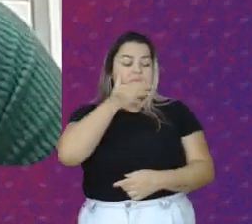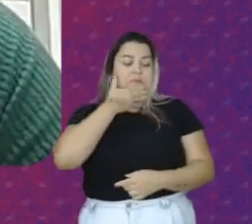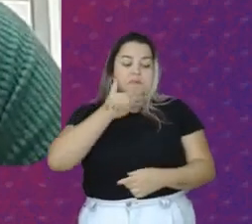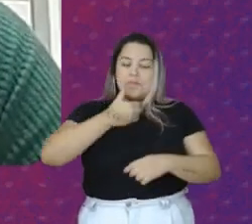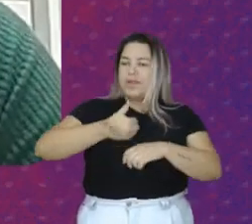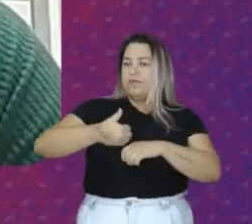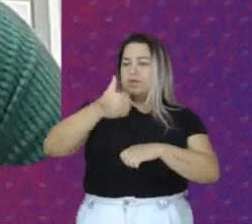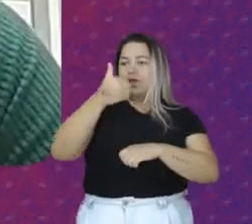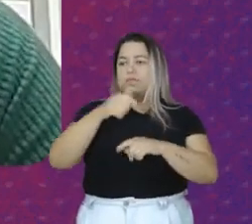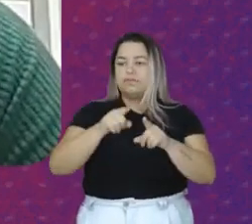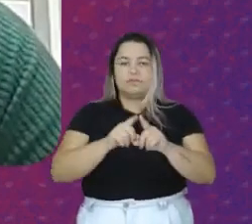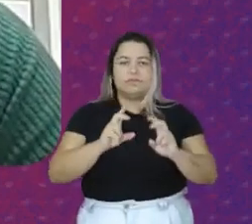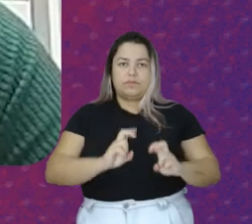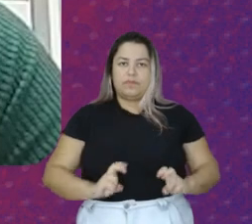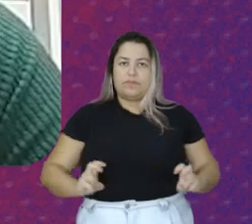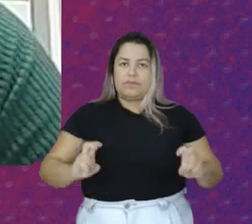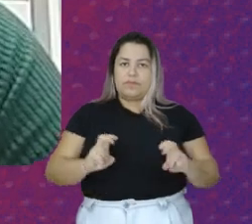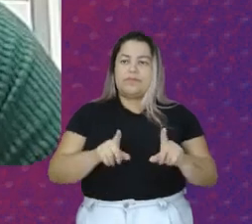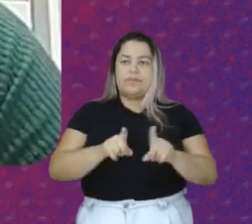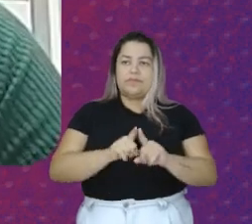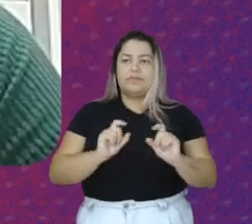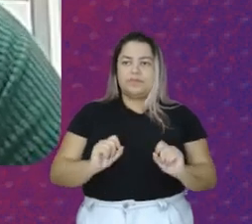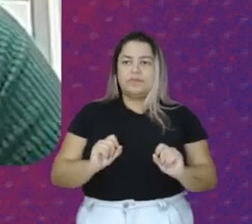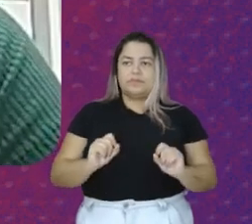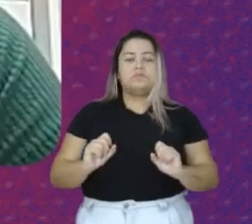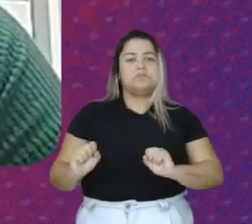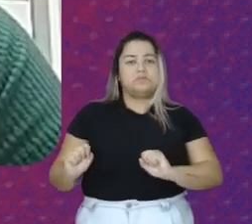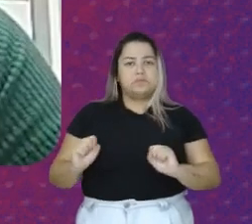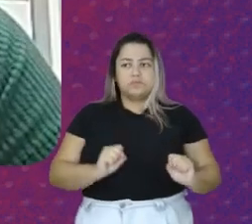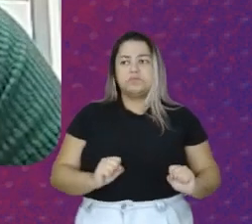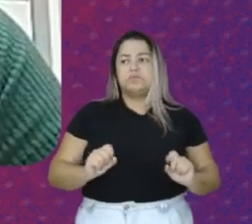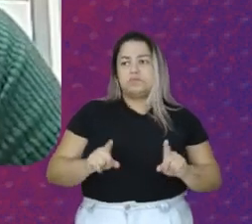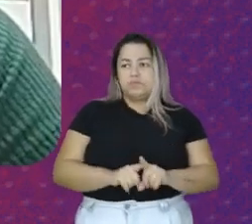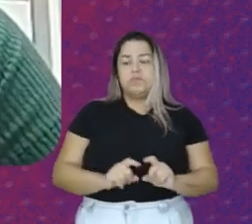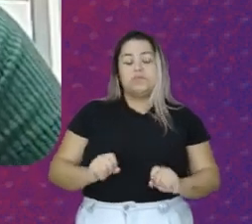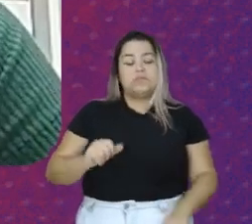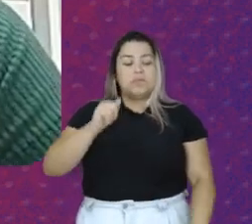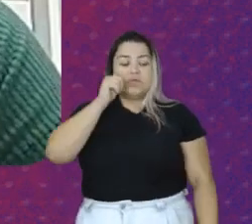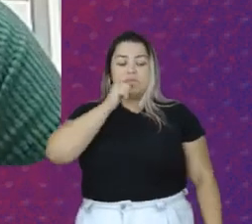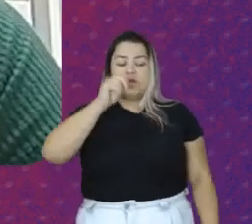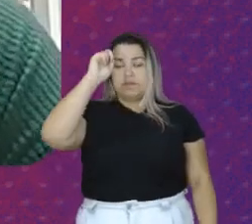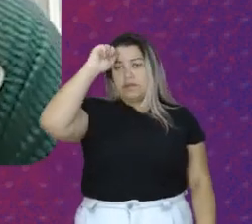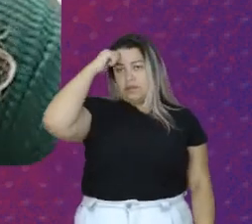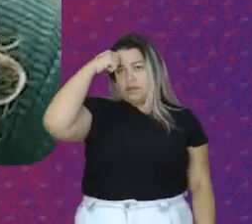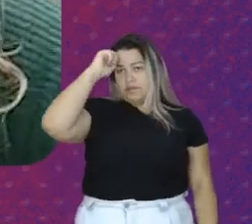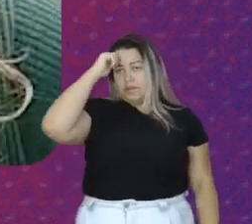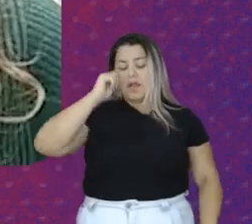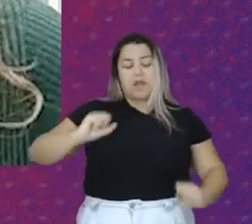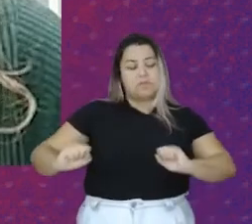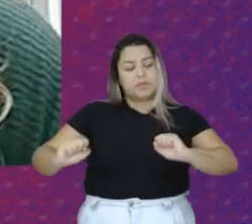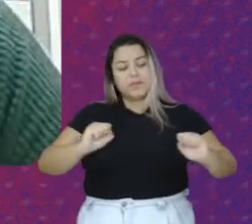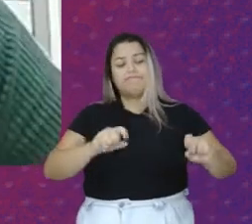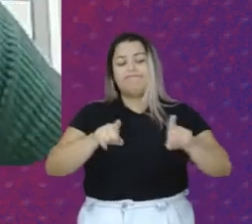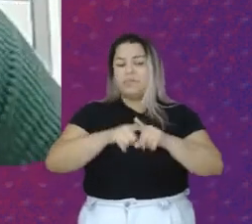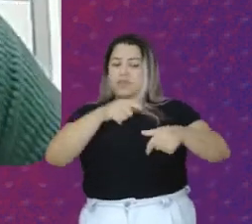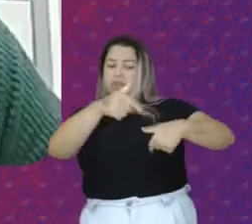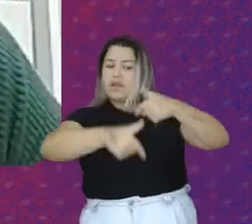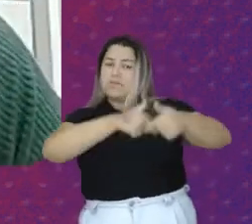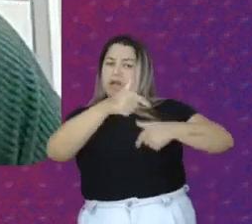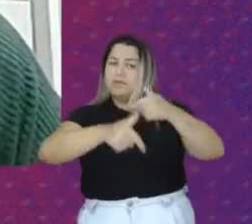que essa bancada aí que tem assumido tem uma bancada muito potente aí de mulheres negras, né? E que a gente vai poder estar